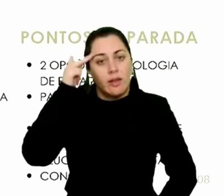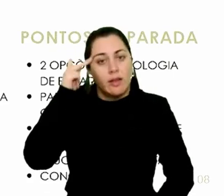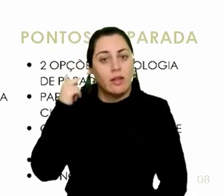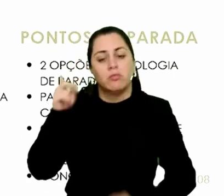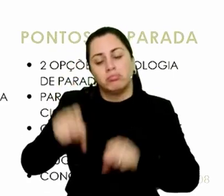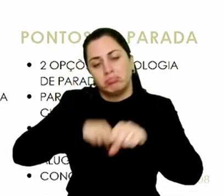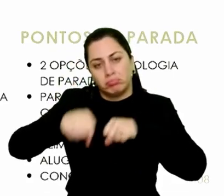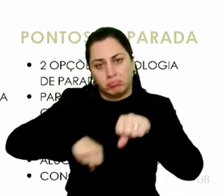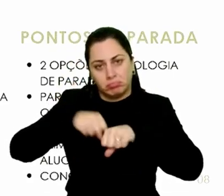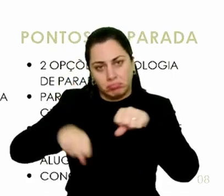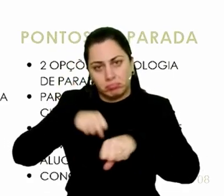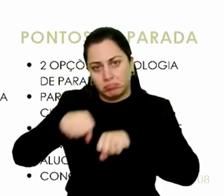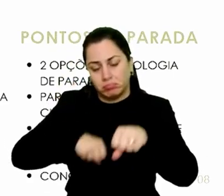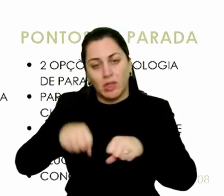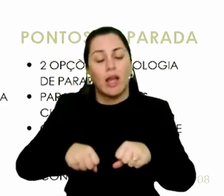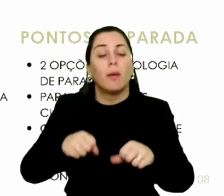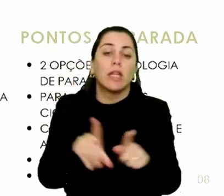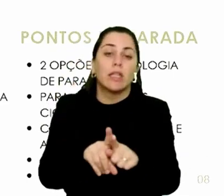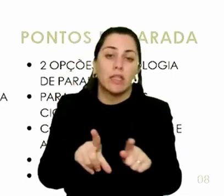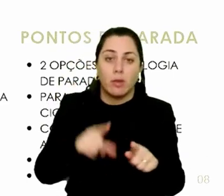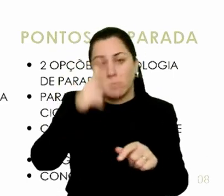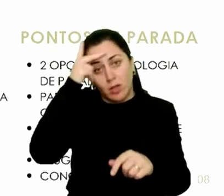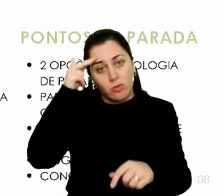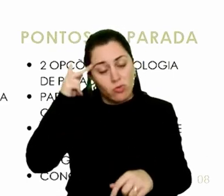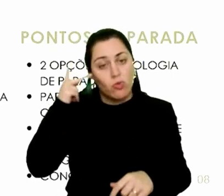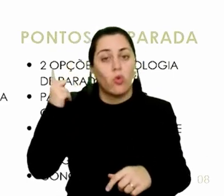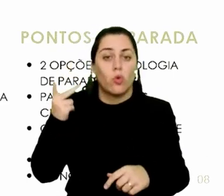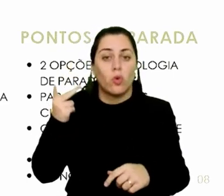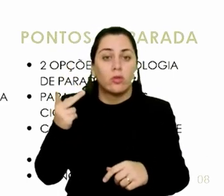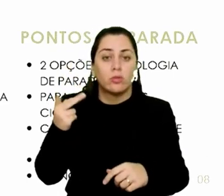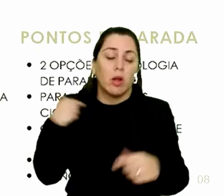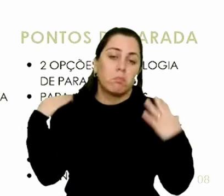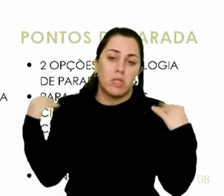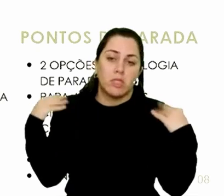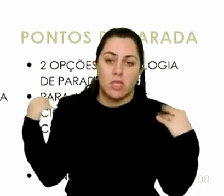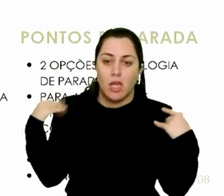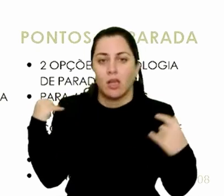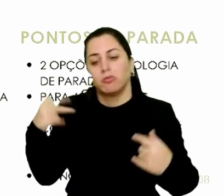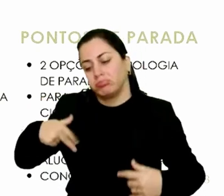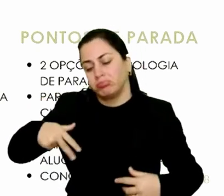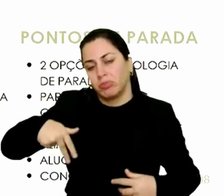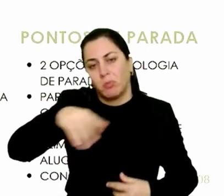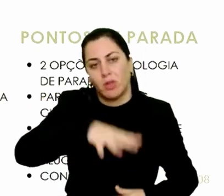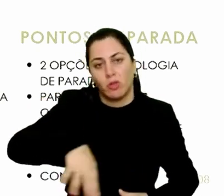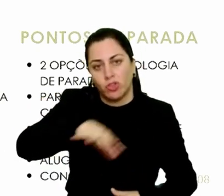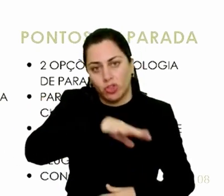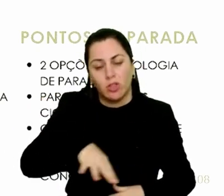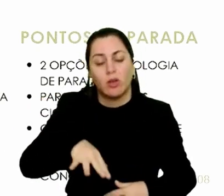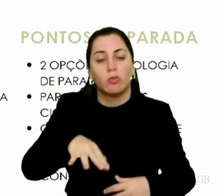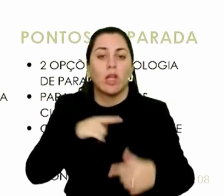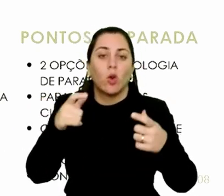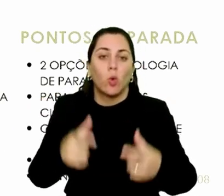os ciclistas que estão ali fazendo atividade, quanto as pessoas que estão mesmo passeando ali pela região. Então, trazendo a área